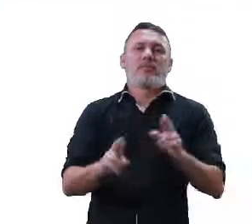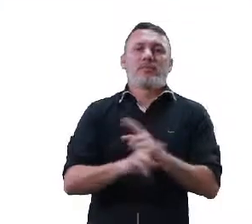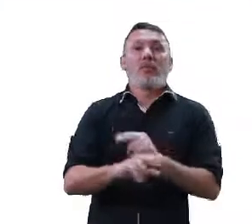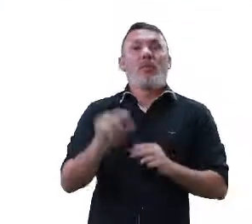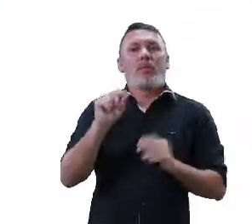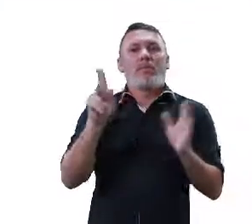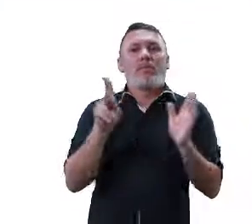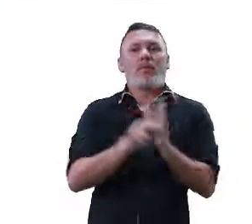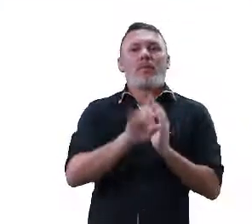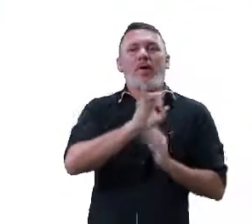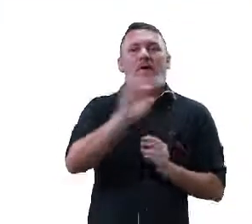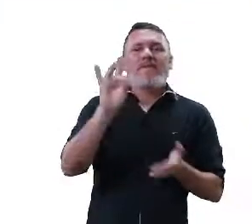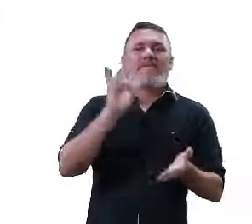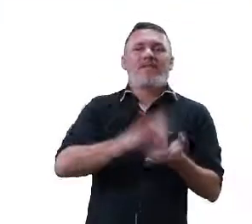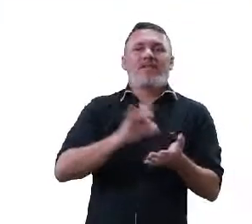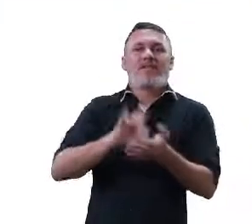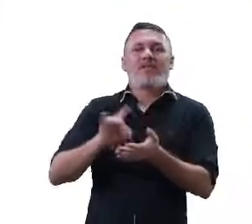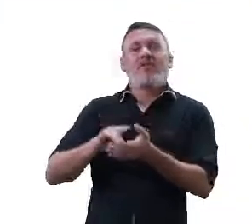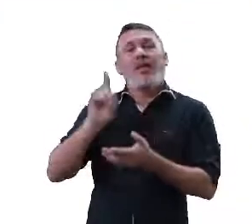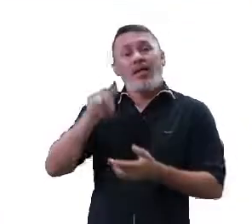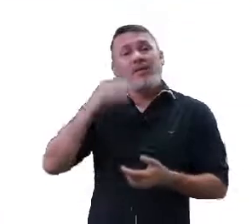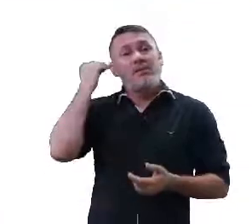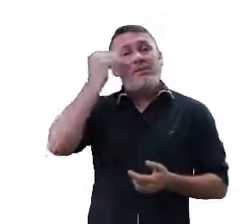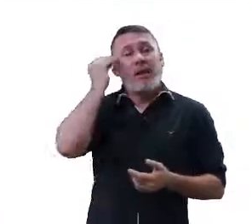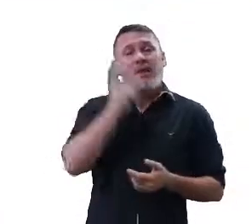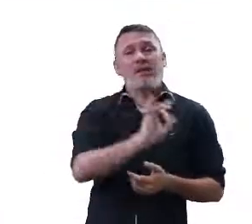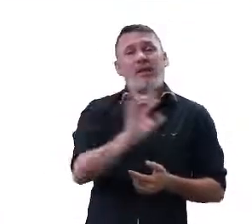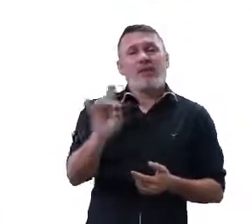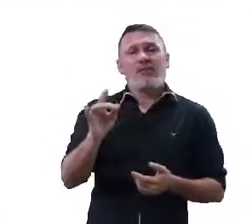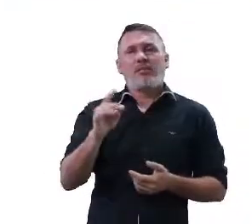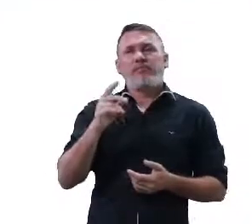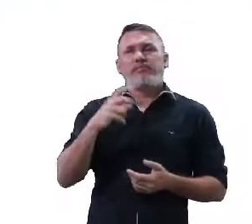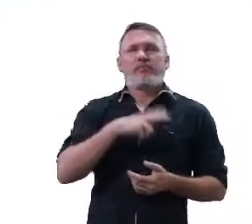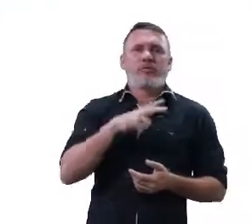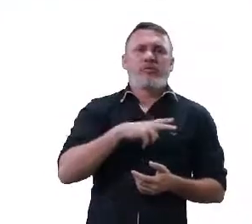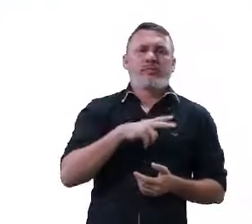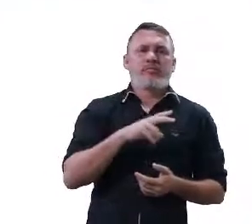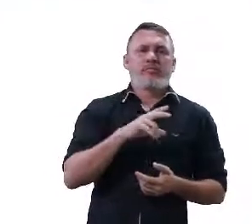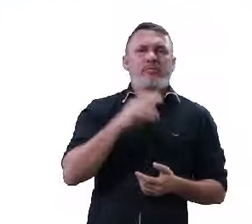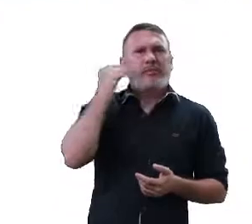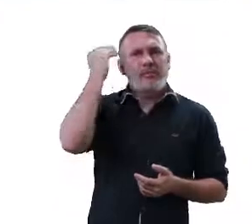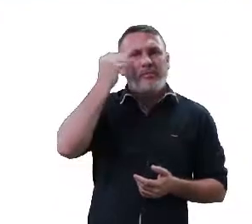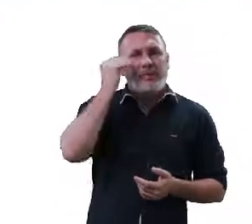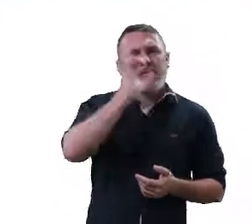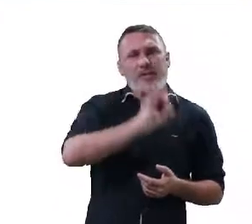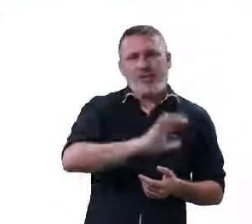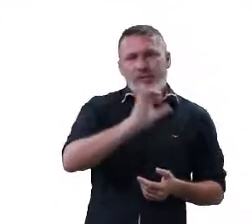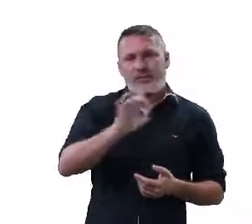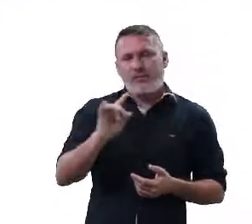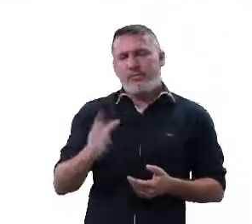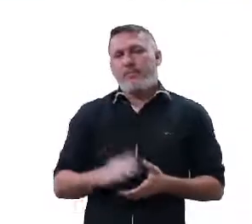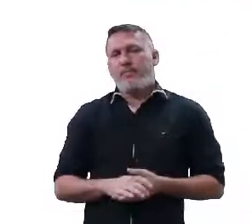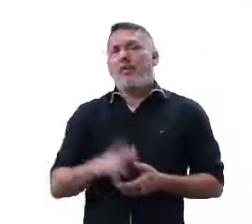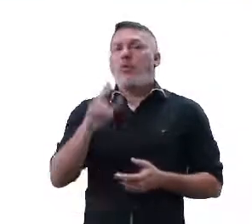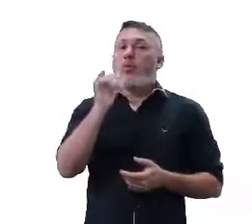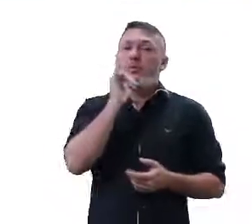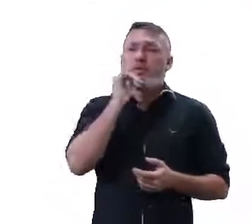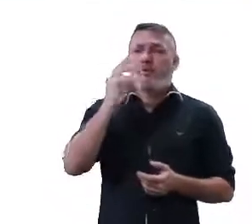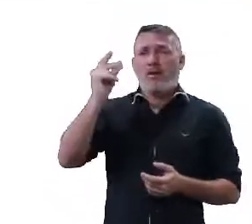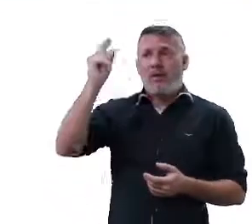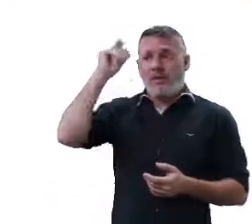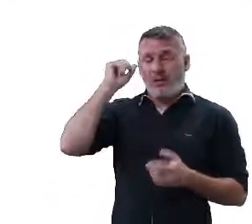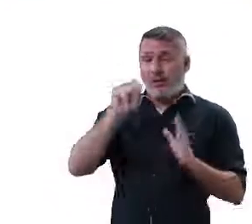sua própria realidade, né? A questão das suas experiências pessoais. Então, por exemplo, no